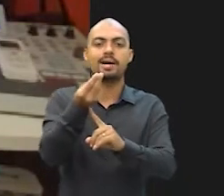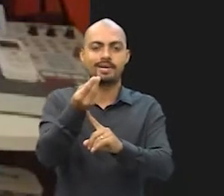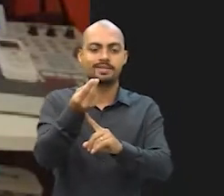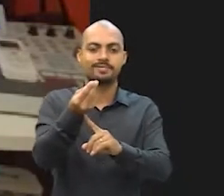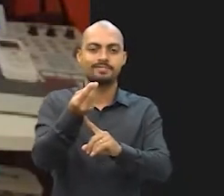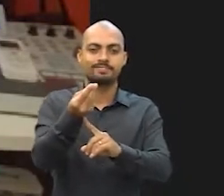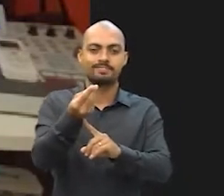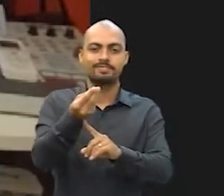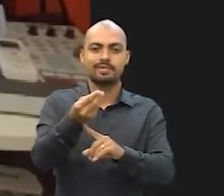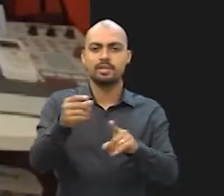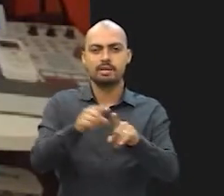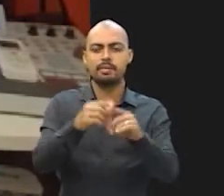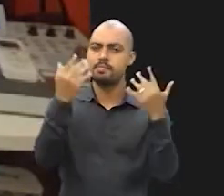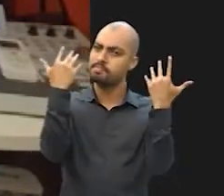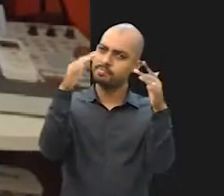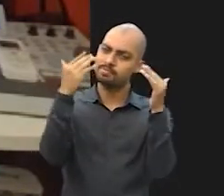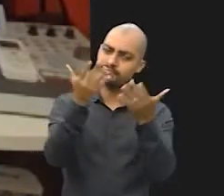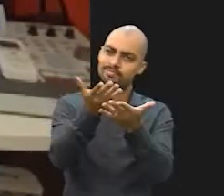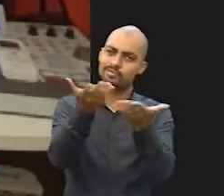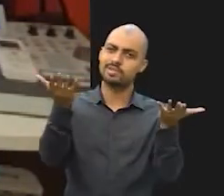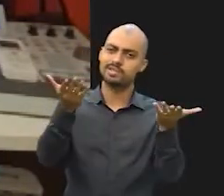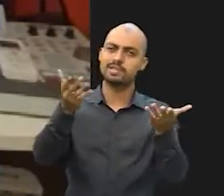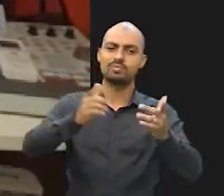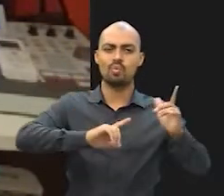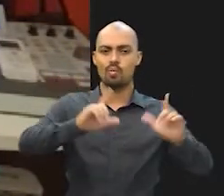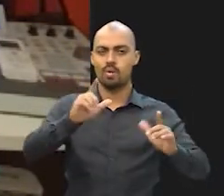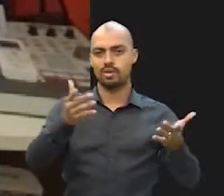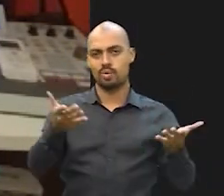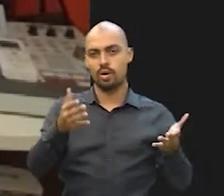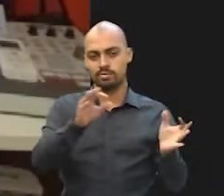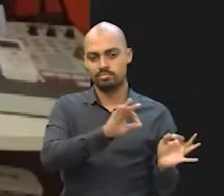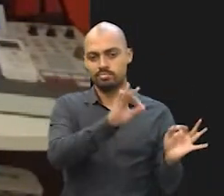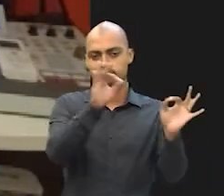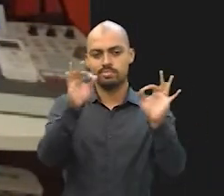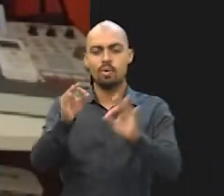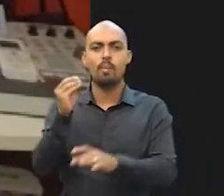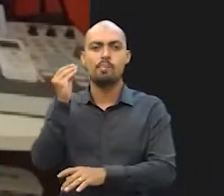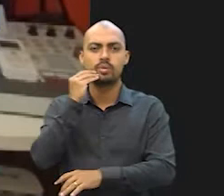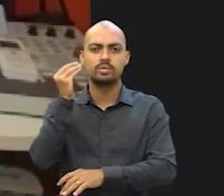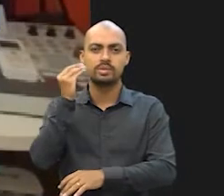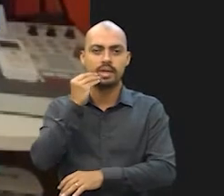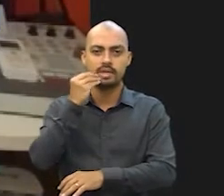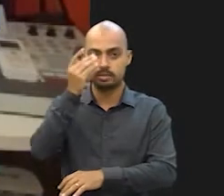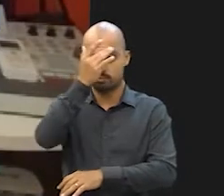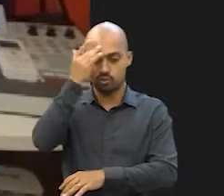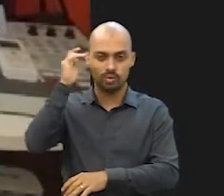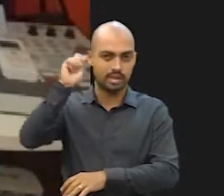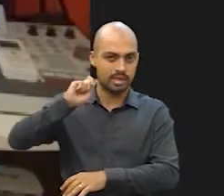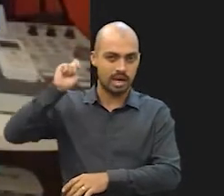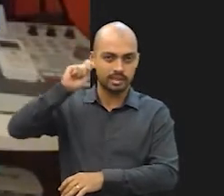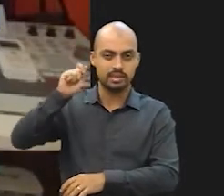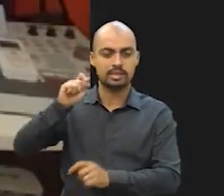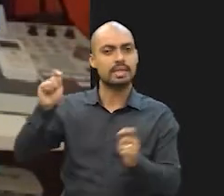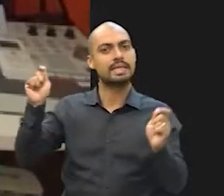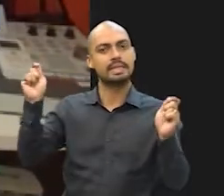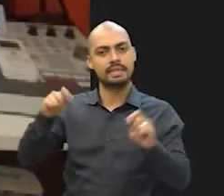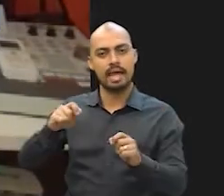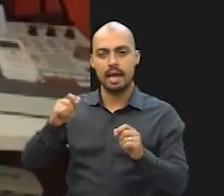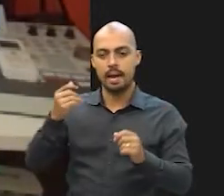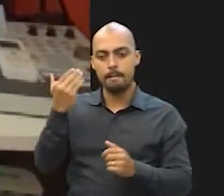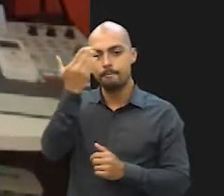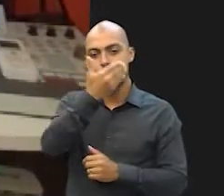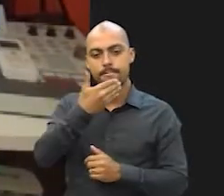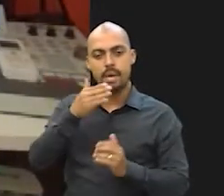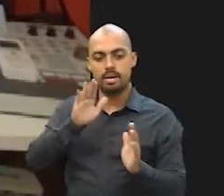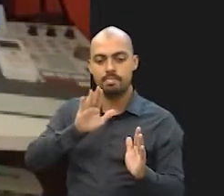e de parabenizar vocês também por esse quadro. Que dá a oportunidade de artistas como eu poder botar a